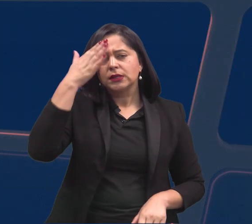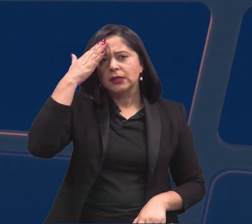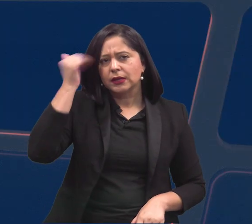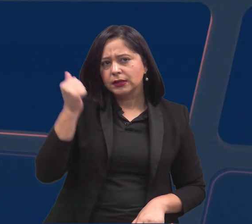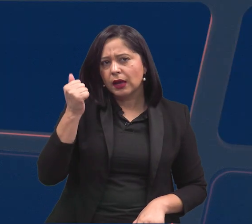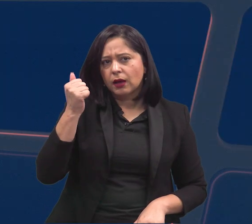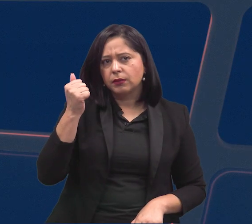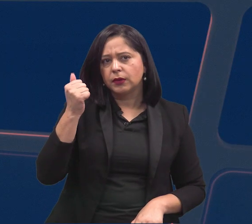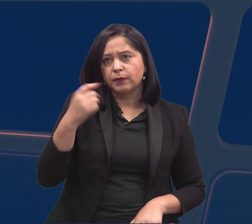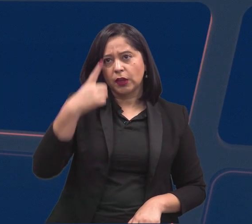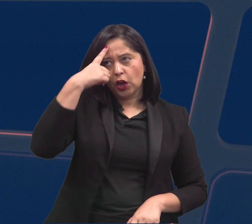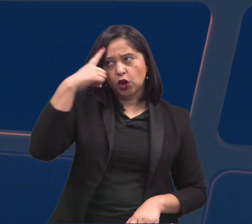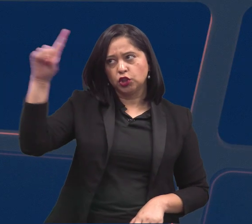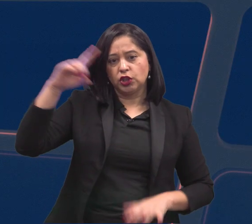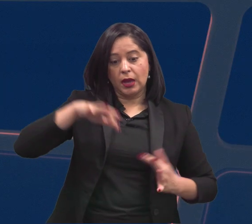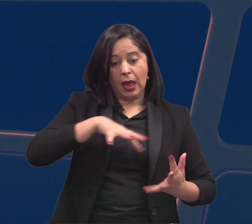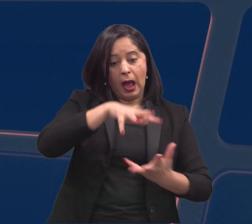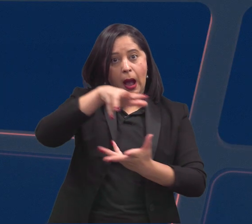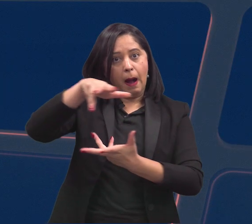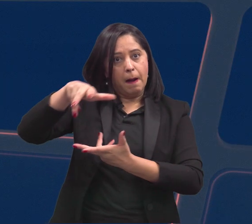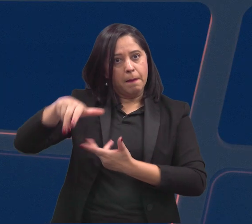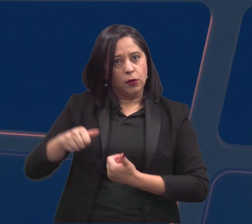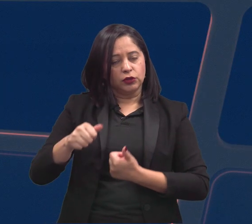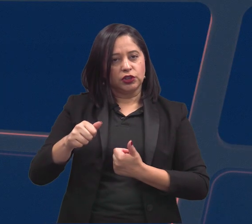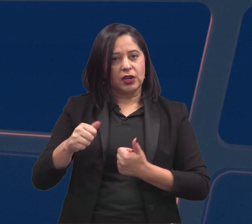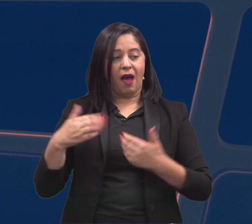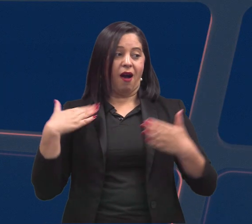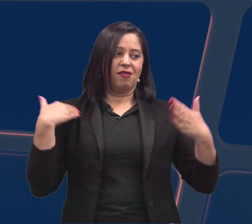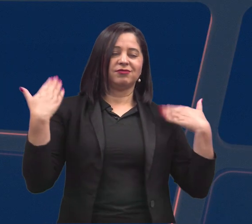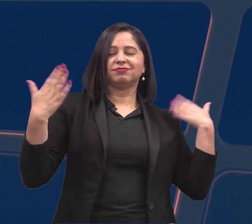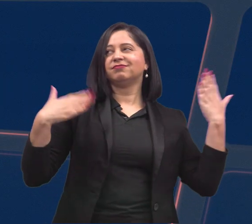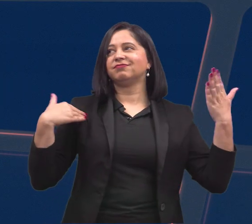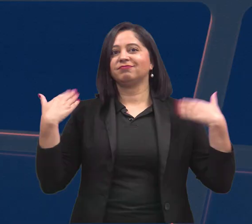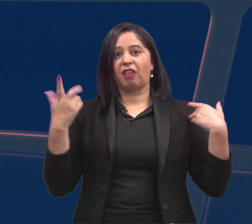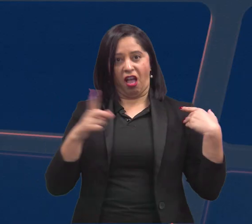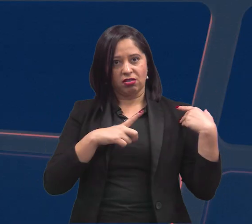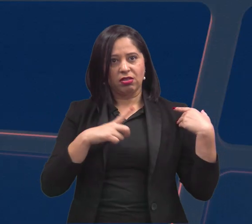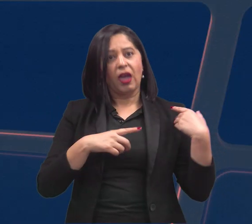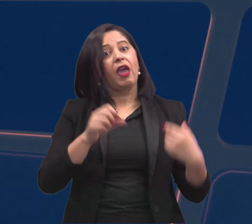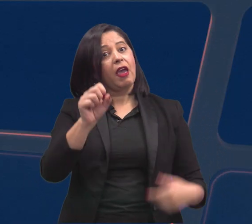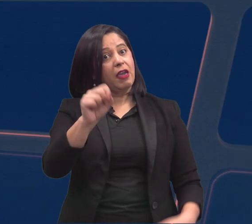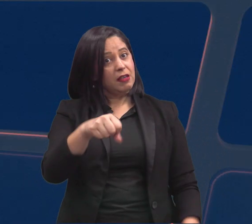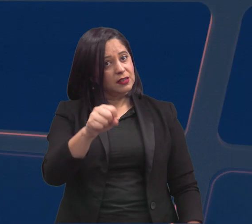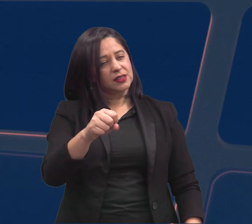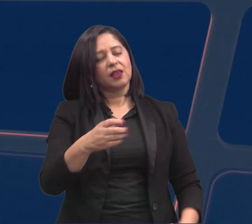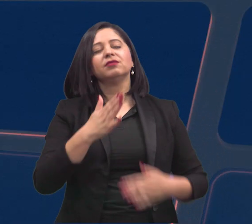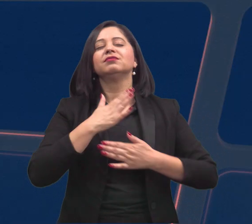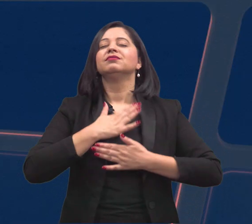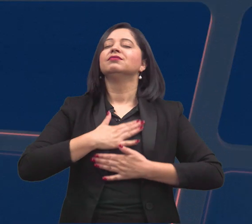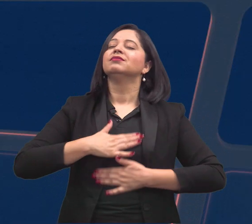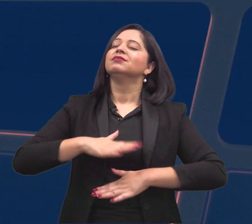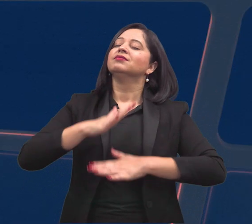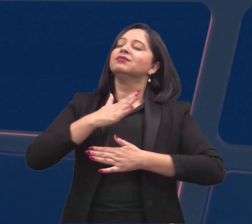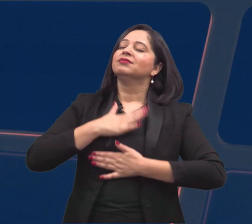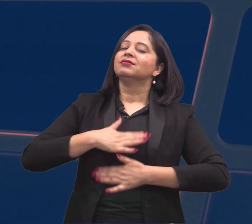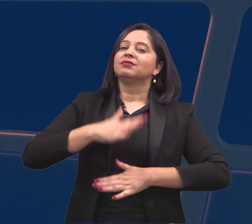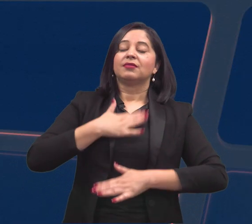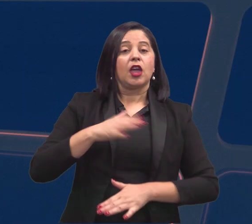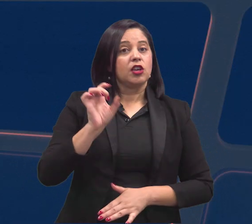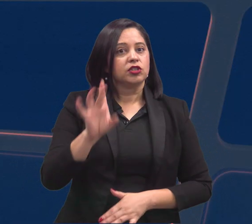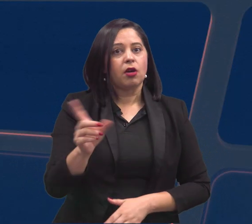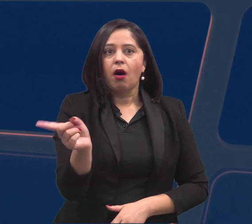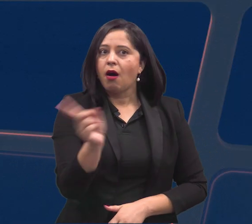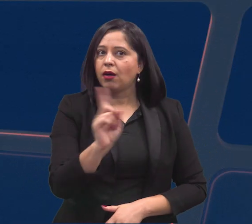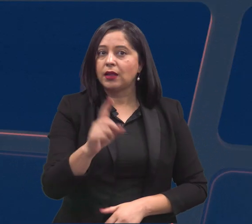você sabia que existe um dia mundial para celebrar o lazer? Pois é. Mais do que um simples descanso entre uma tarefa